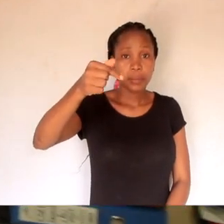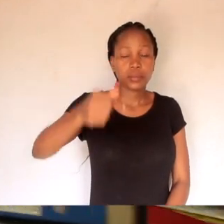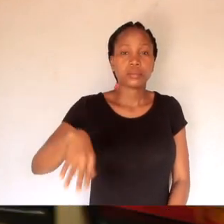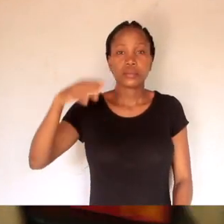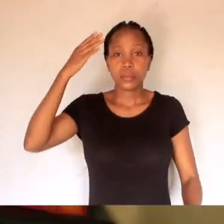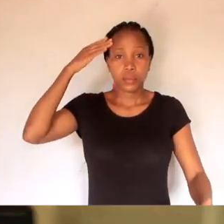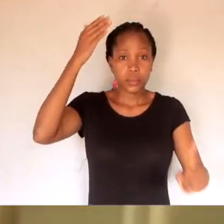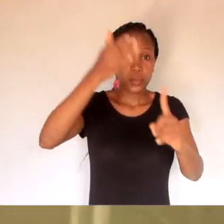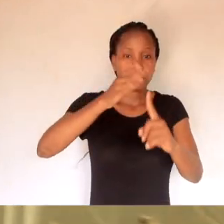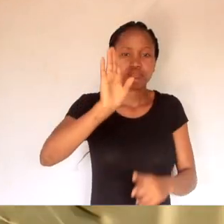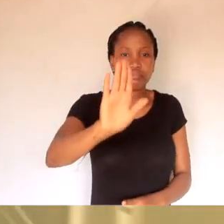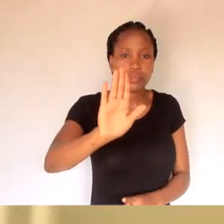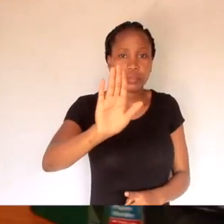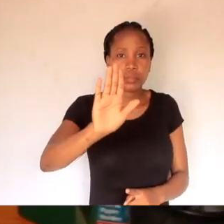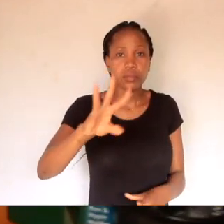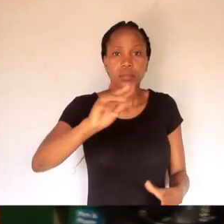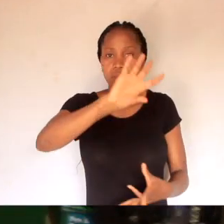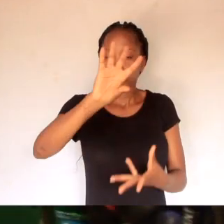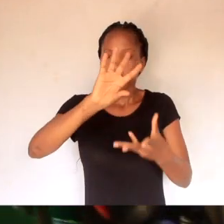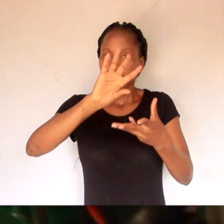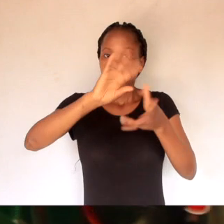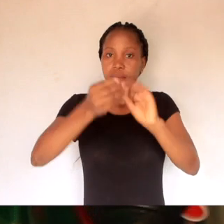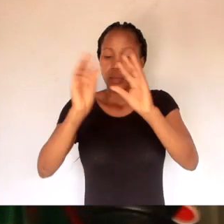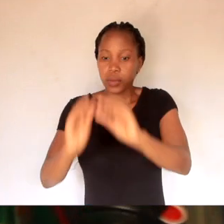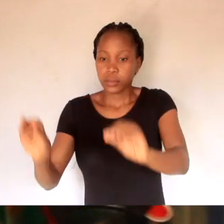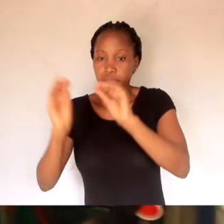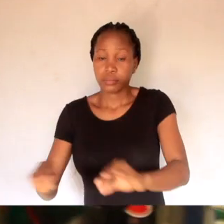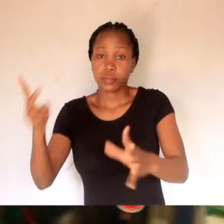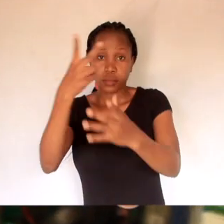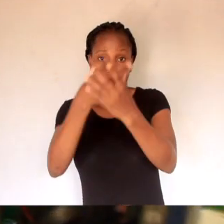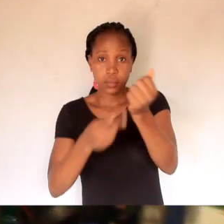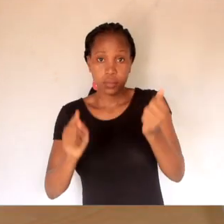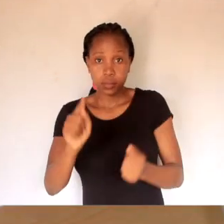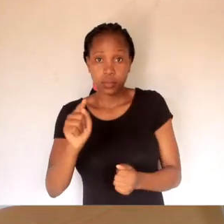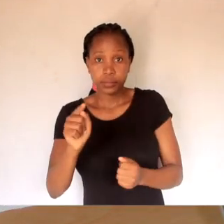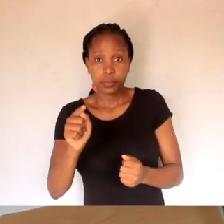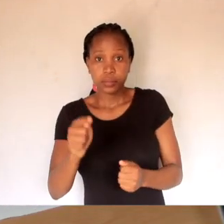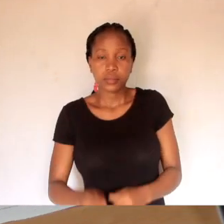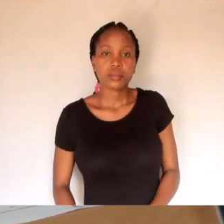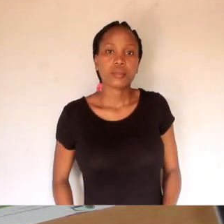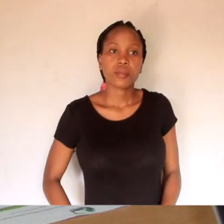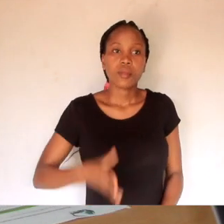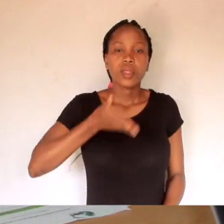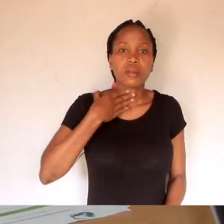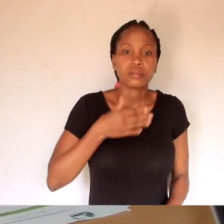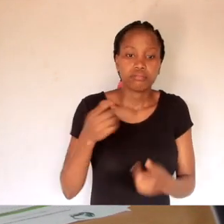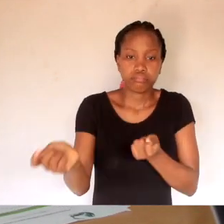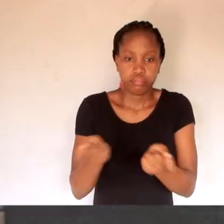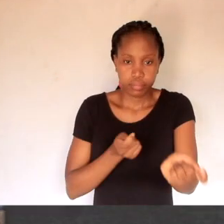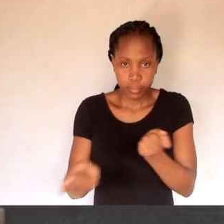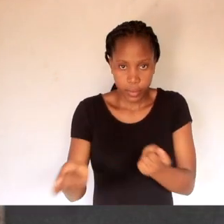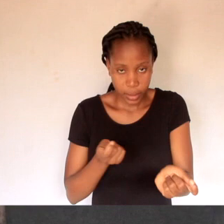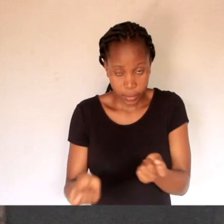na Educação para Todos e sobretudo na educação inclusiva, tornou-o em uma voz para liderar e influenciar